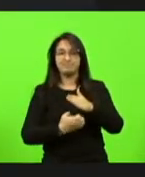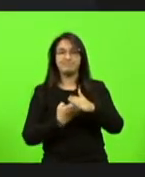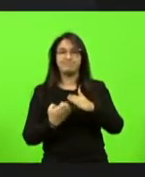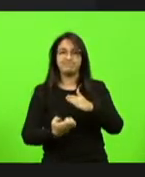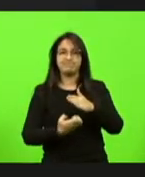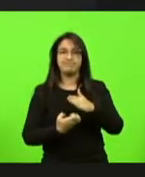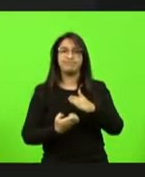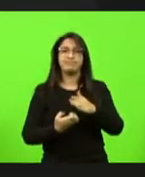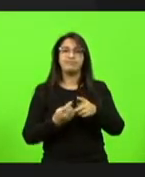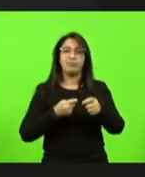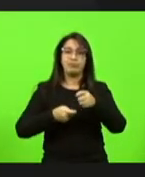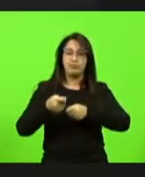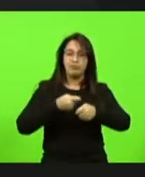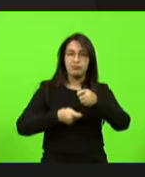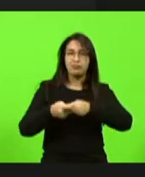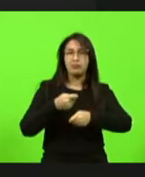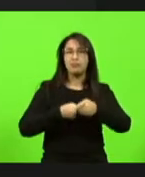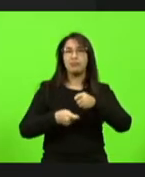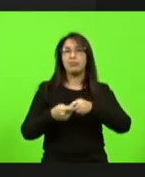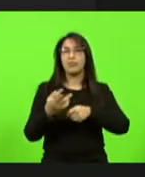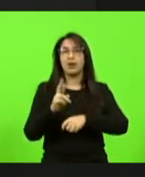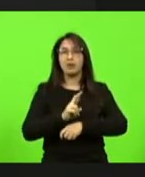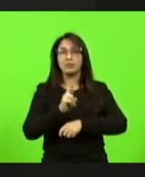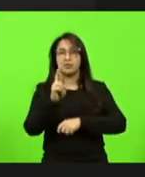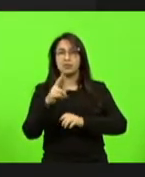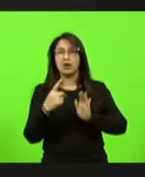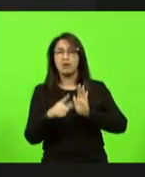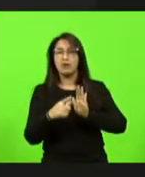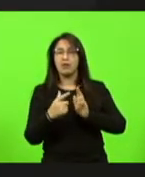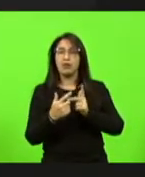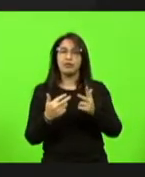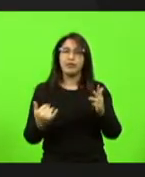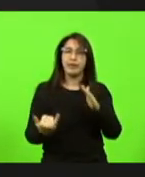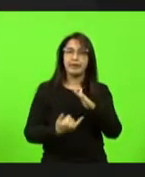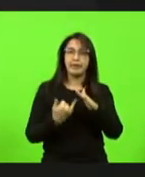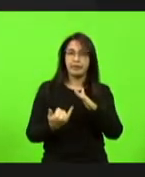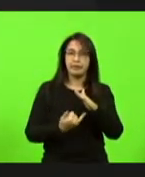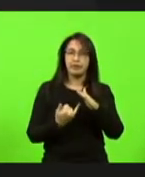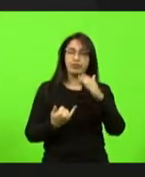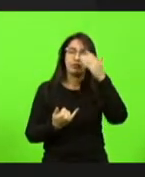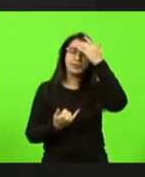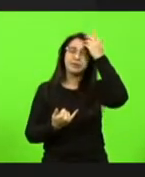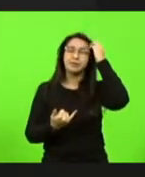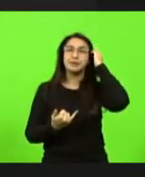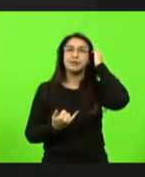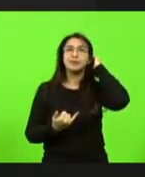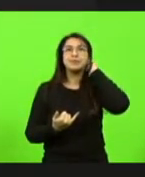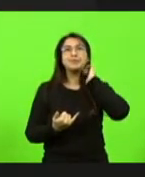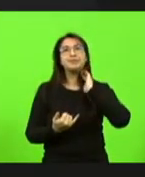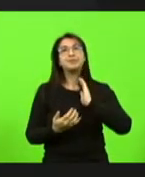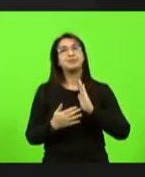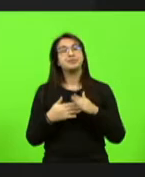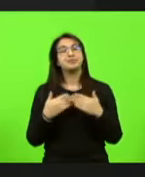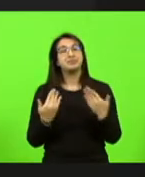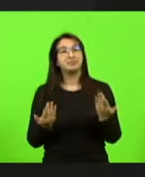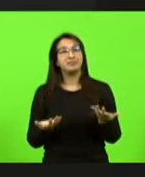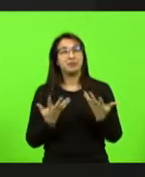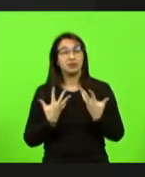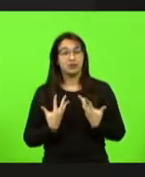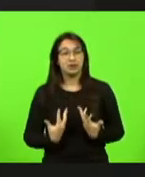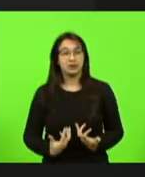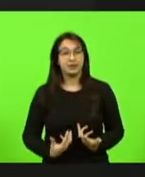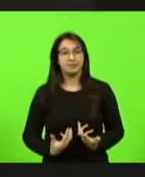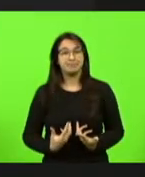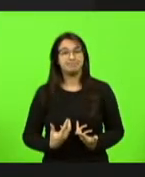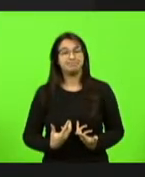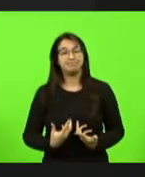o comerciante, o pessoal que tem indústria, sabe? Então, realmente é desanimador